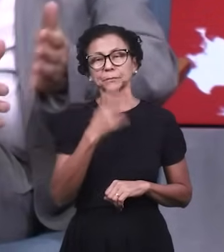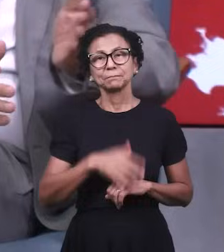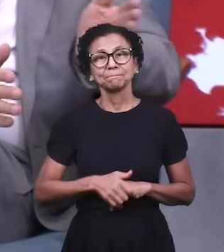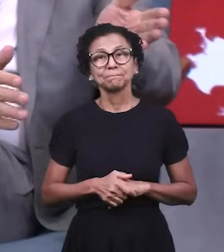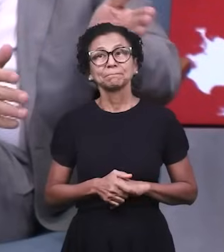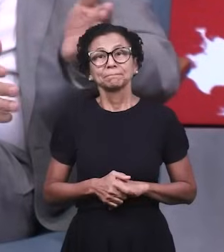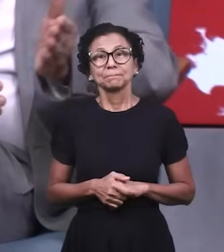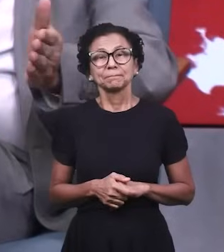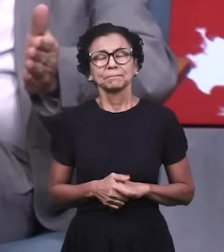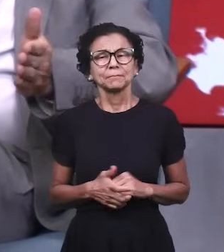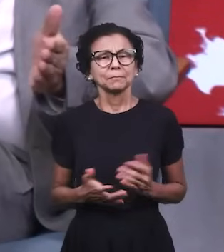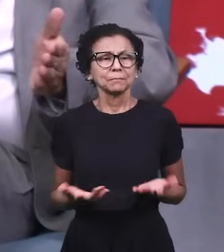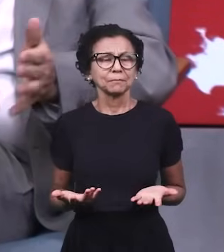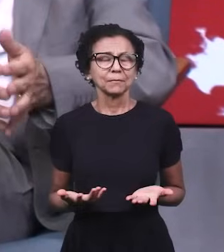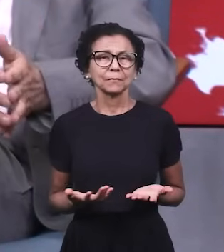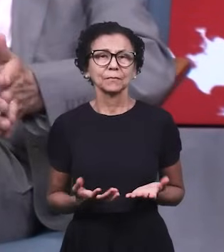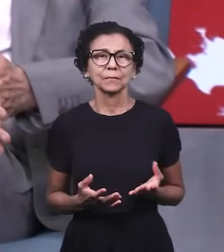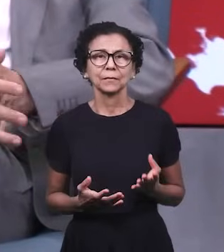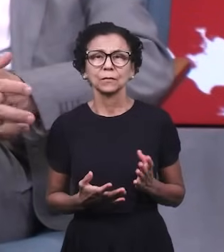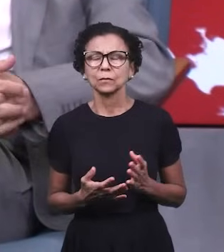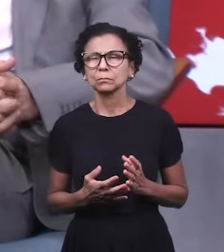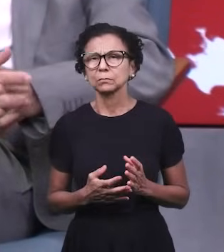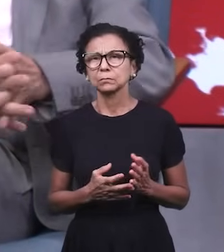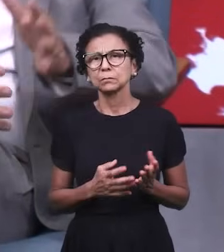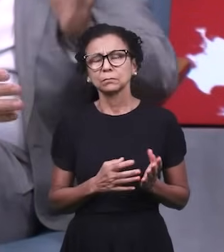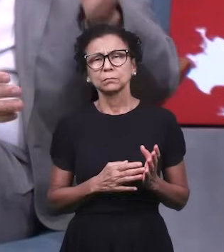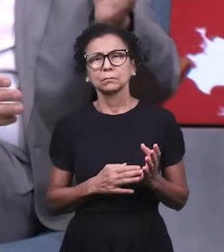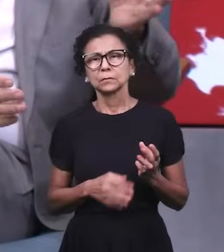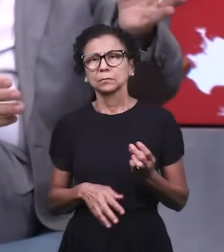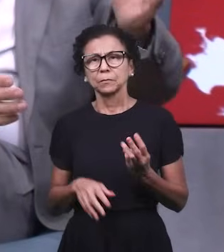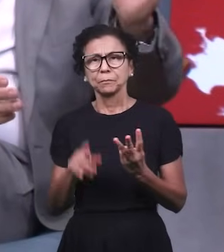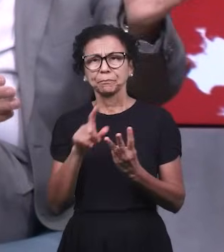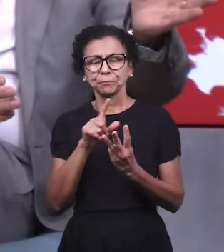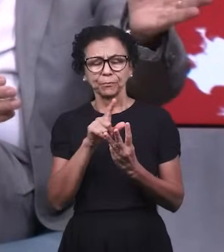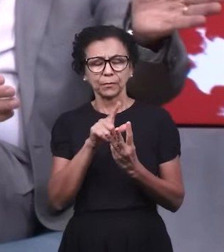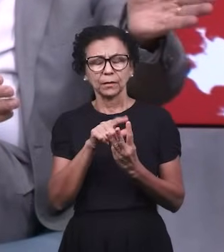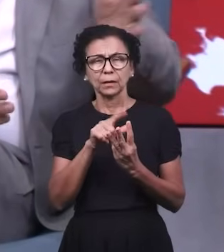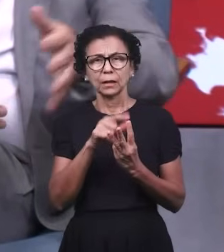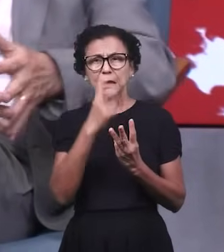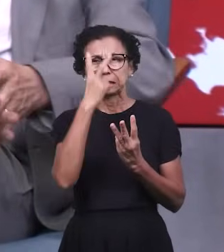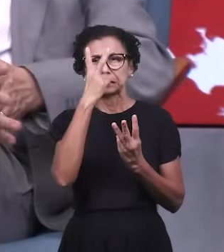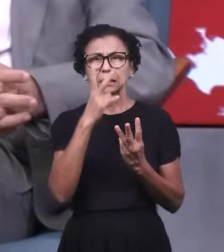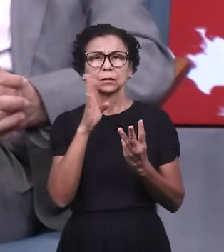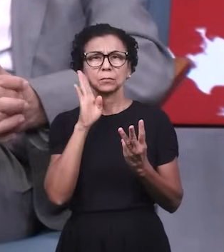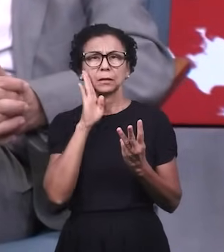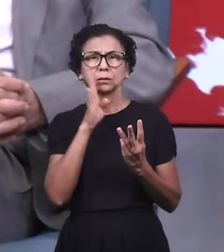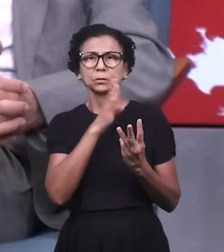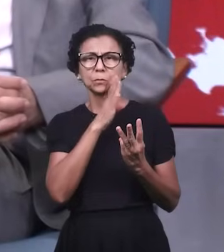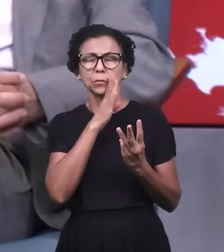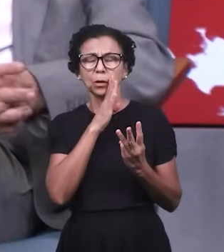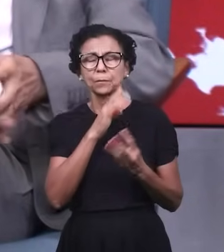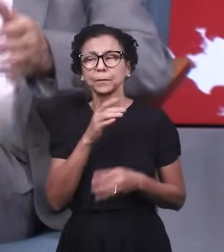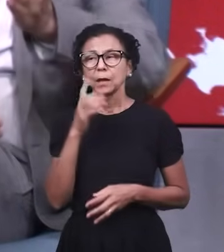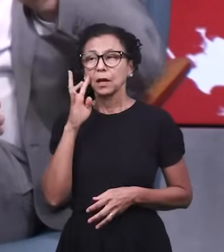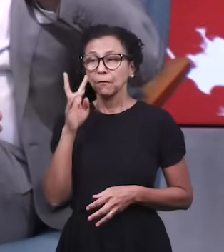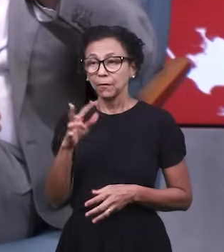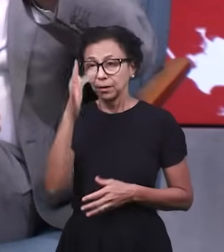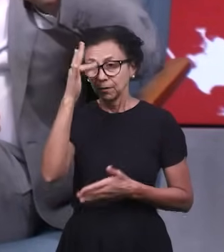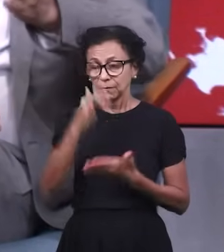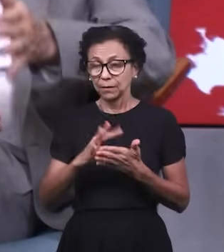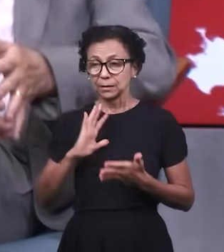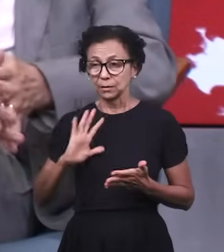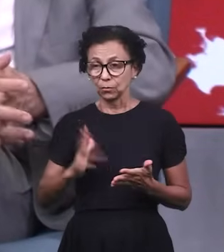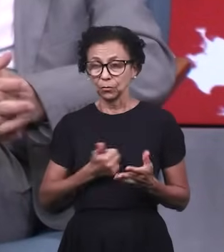que Jesus cura os cegos de forma diferente? Bartimeu, Jesus diz, vê, a tua fé te salvou. O outro cego,